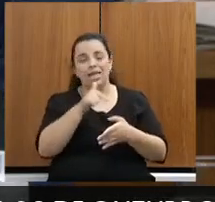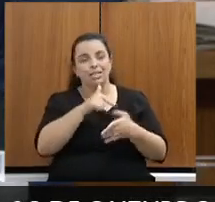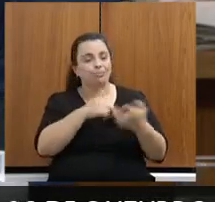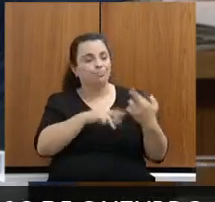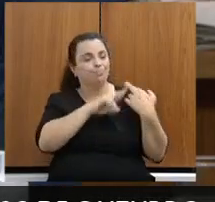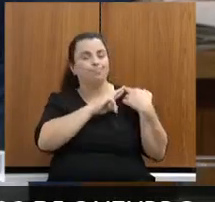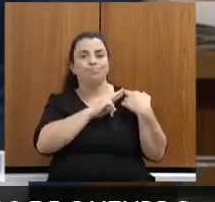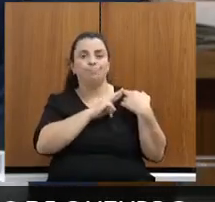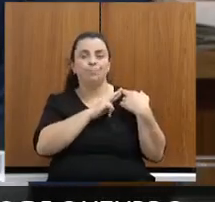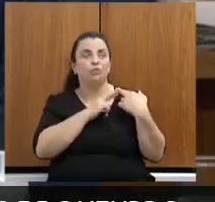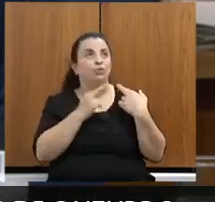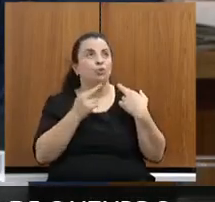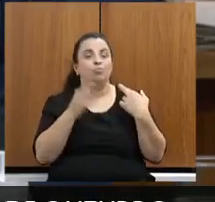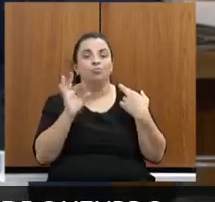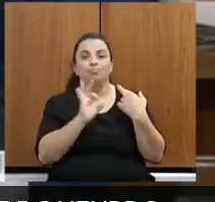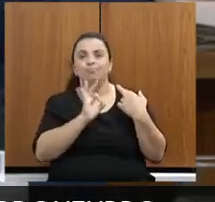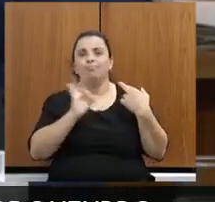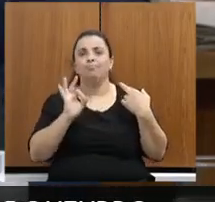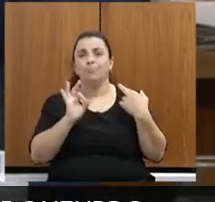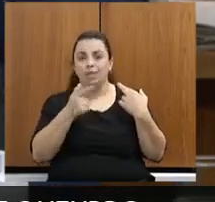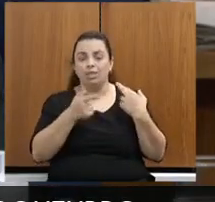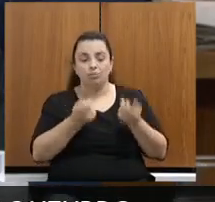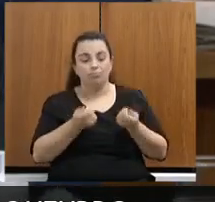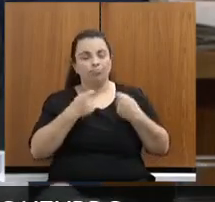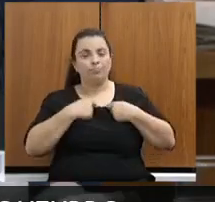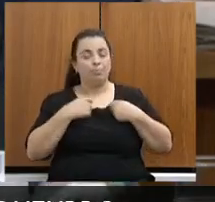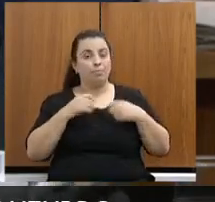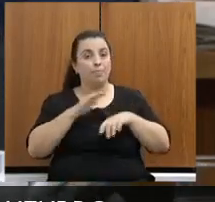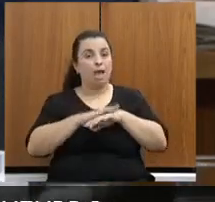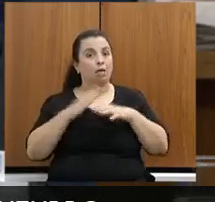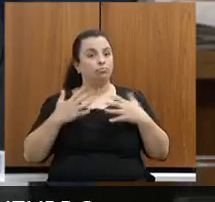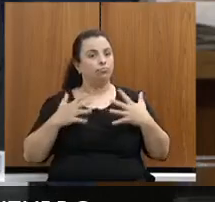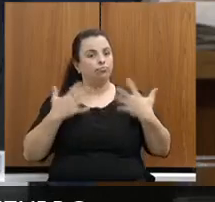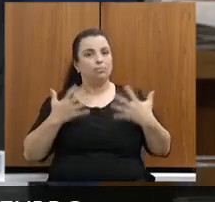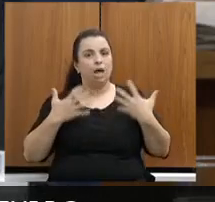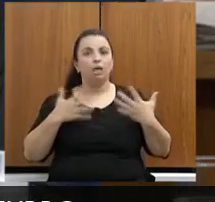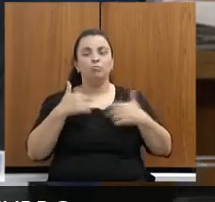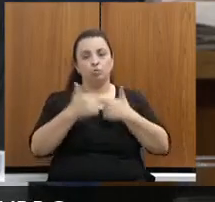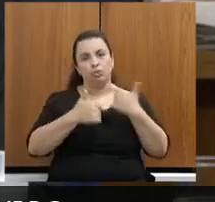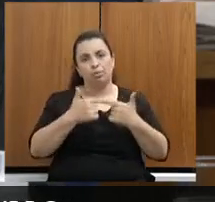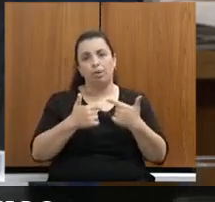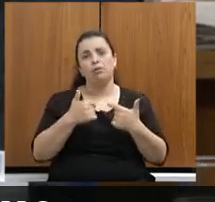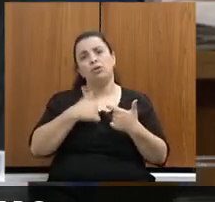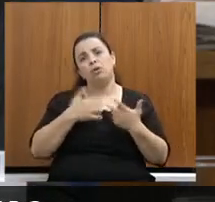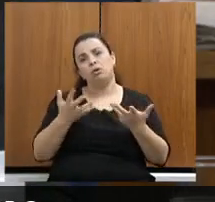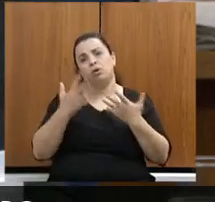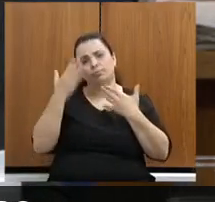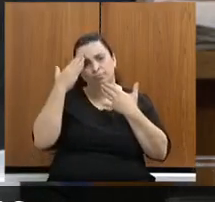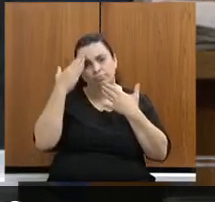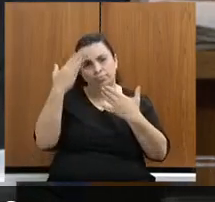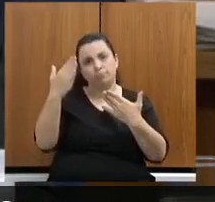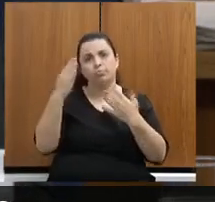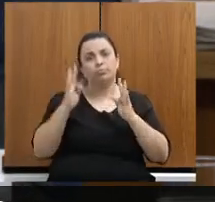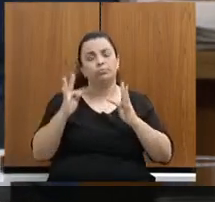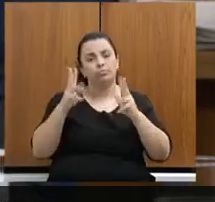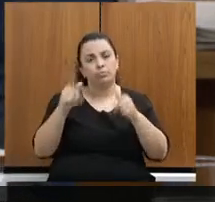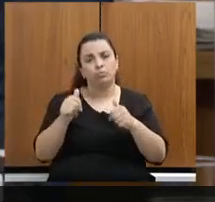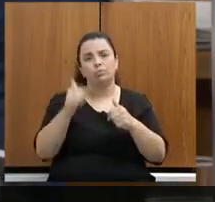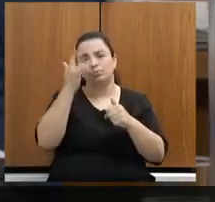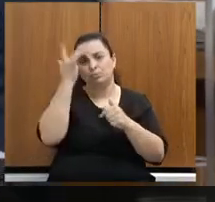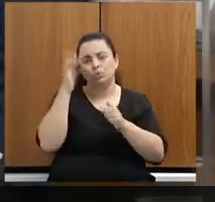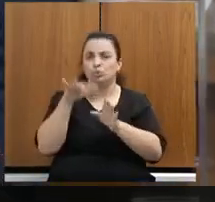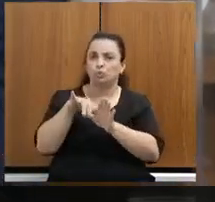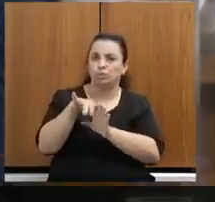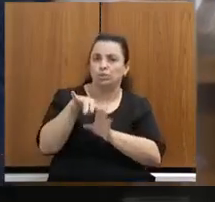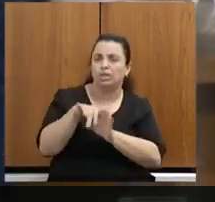missão né E que nos move e eu quero com isso agradecer a todos os nossos conselheiros